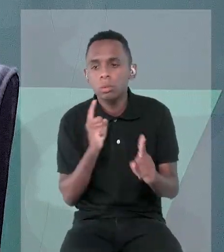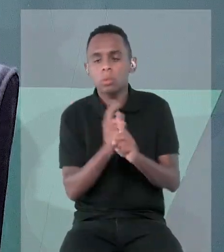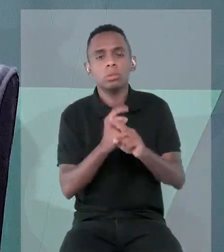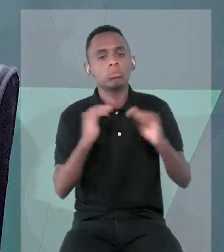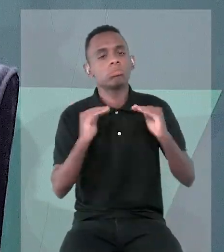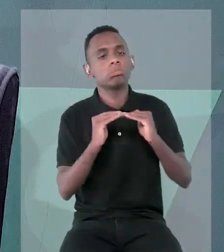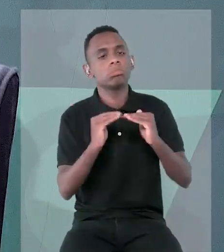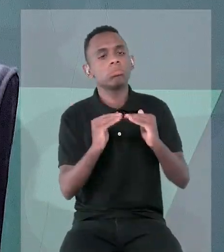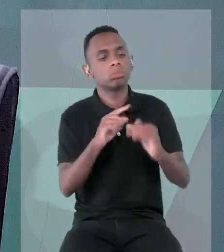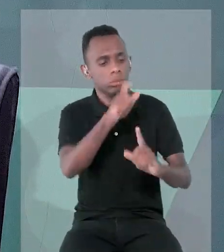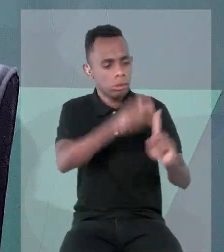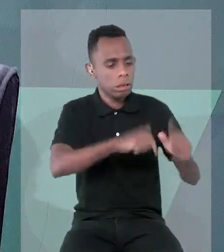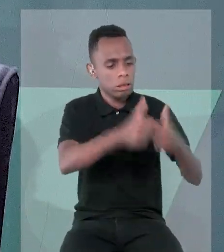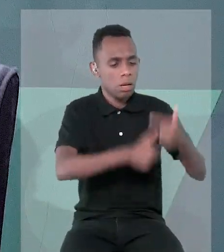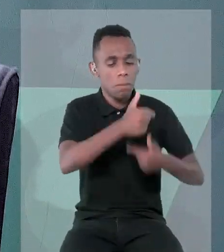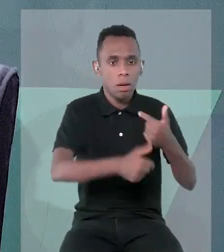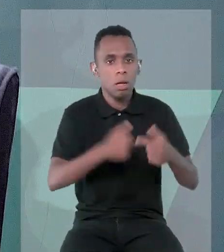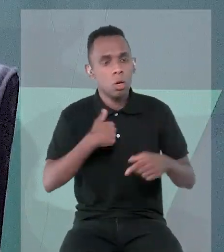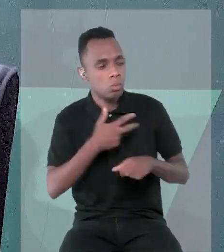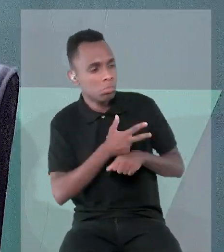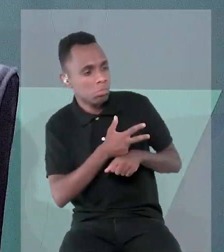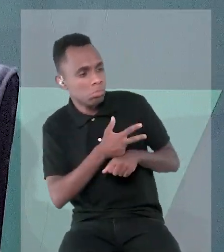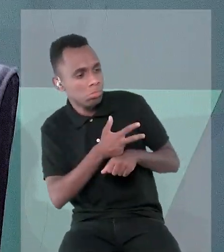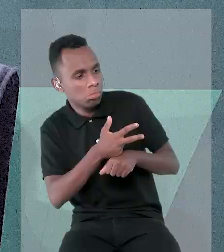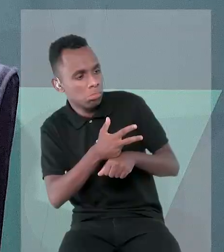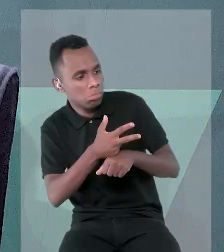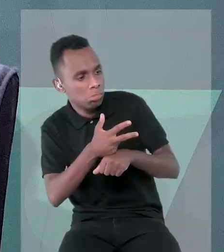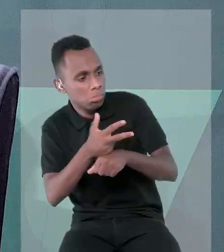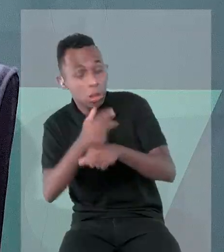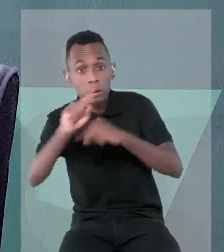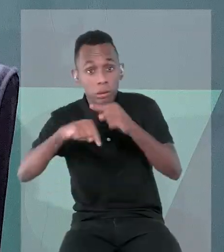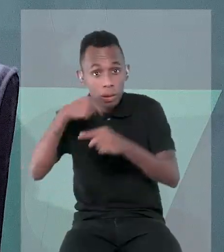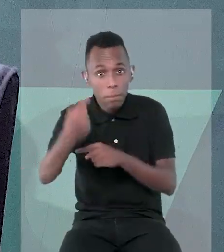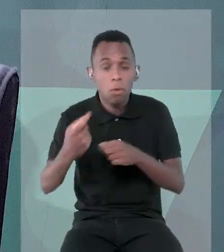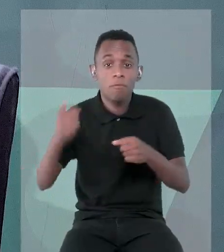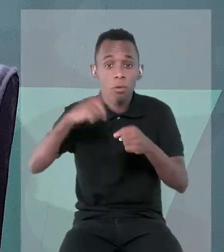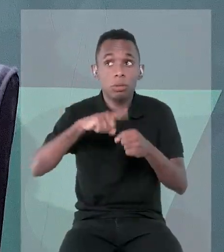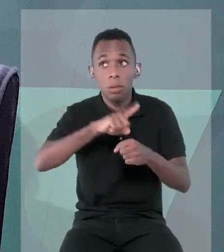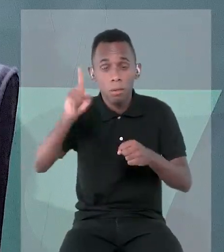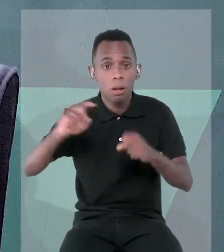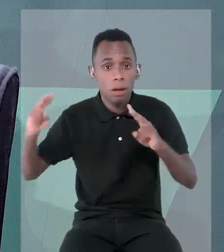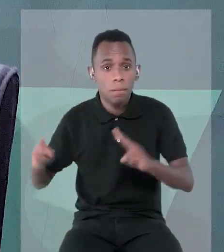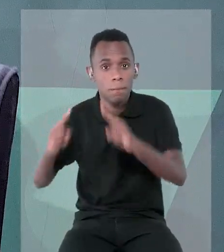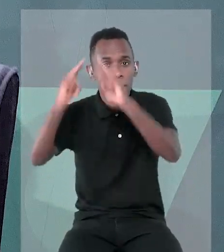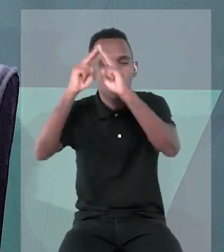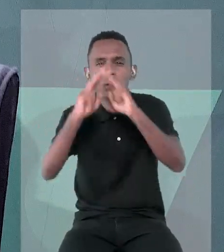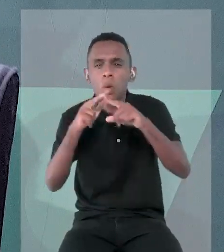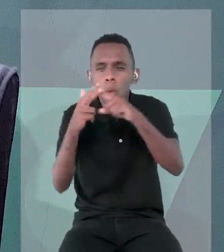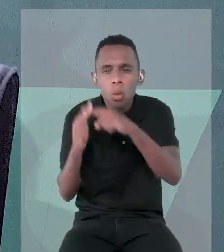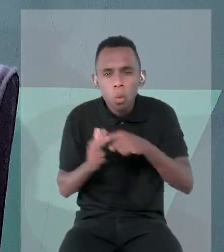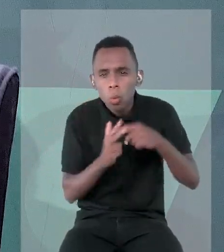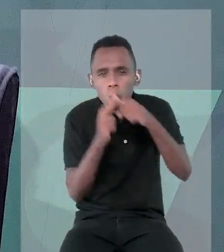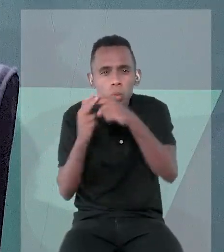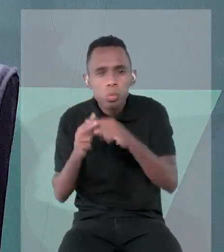essa filmagem, o Sebastião trabalhando, eu filmando ele, e algum tempo depois voltamos a Paris, eu editei essas imagens, aconteceu